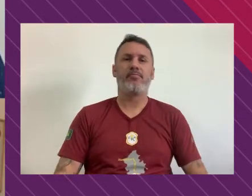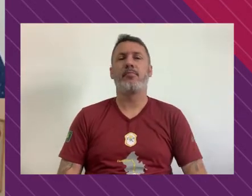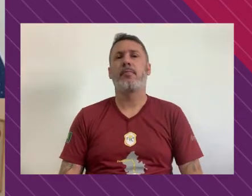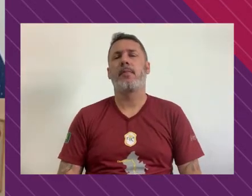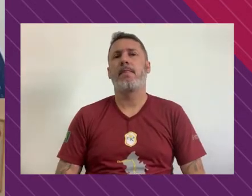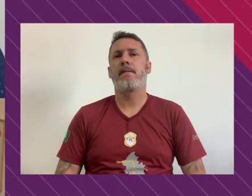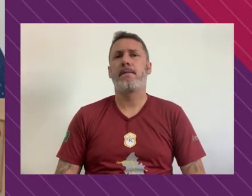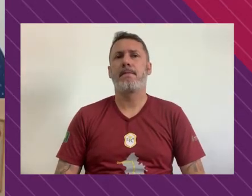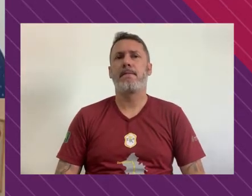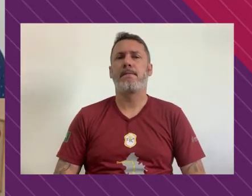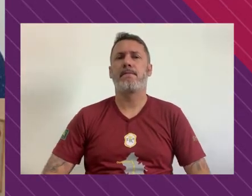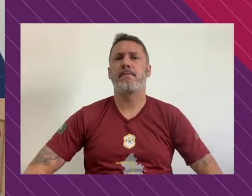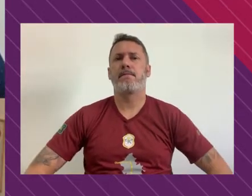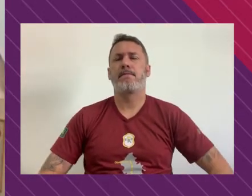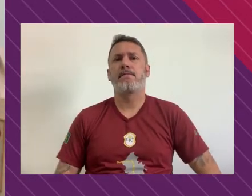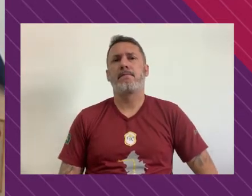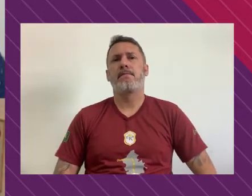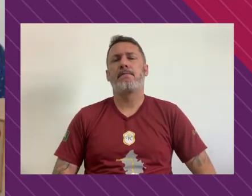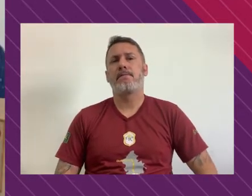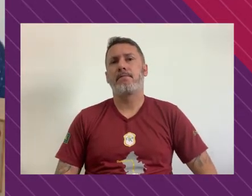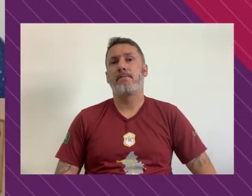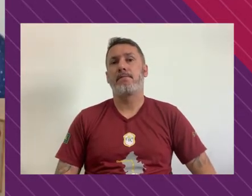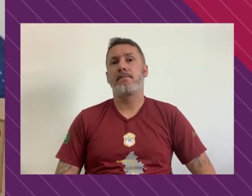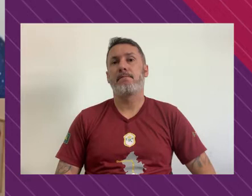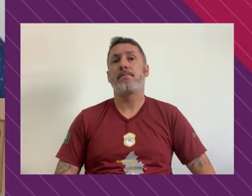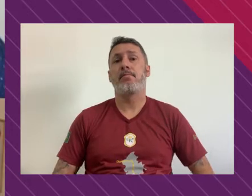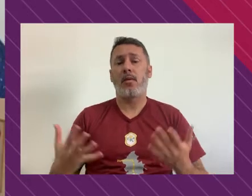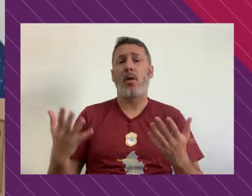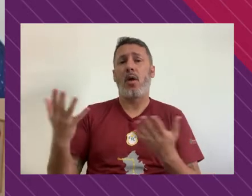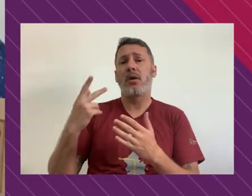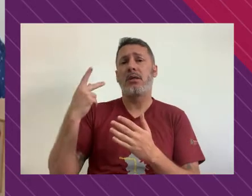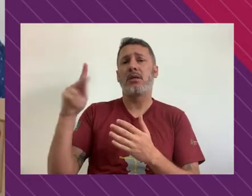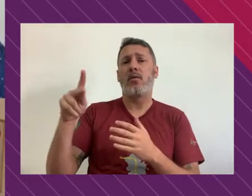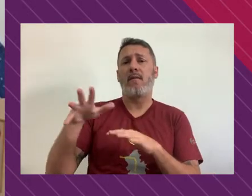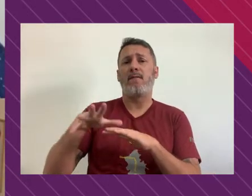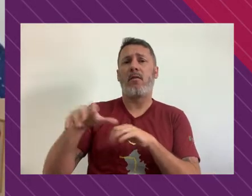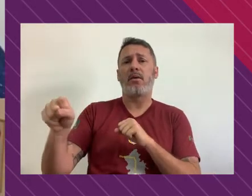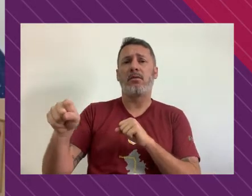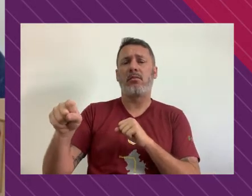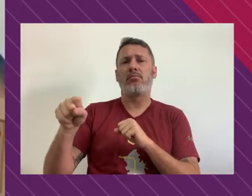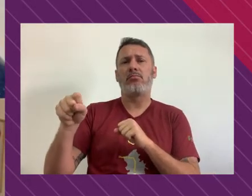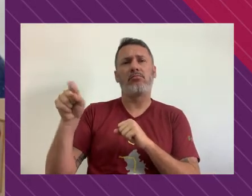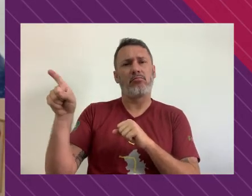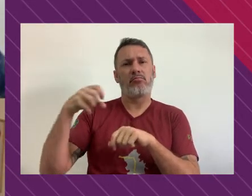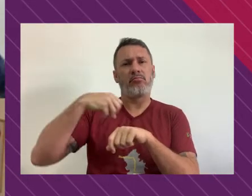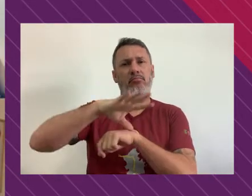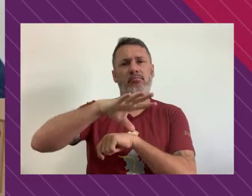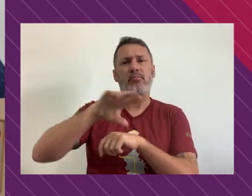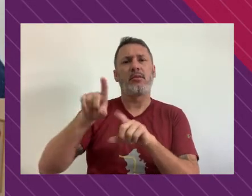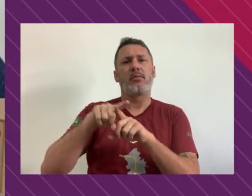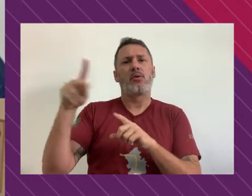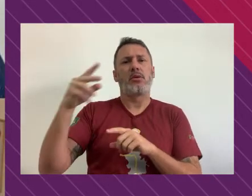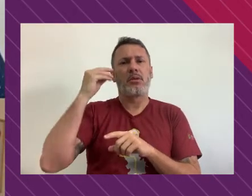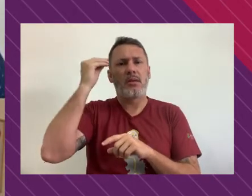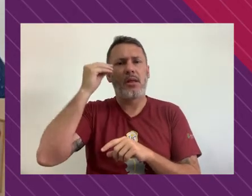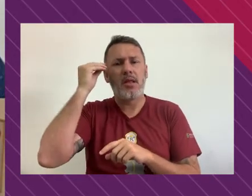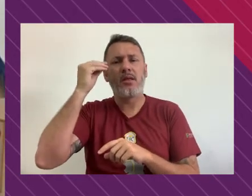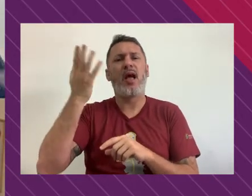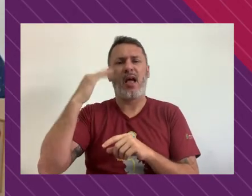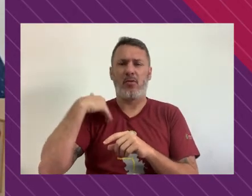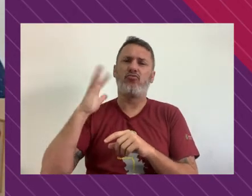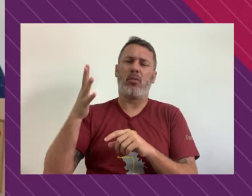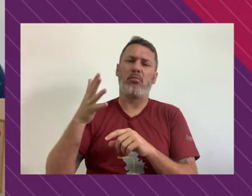Bom, vamos abrir um pouco, dando a oportunidade para você falar um pouco sobre sua formação, experiência profissional, para além do que eu já citei aqui, de